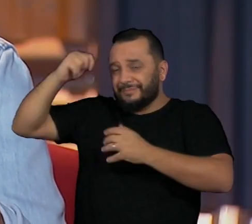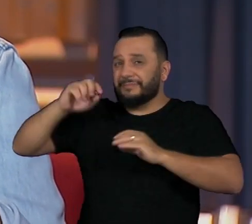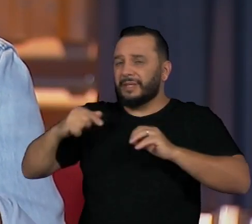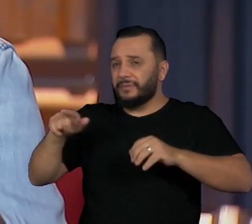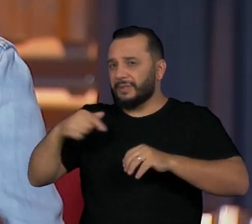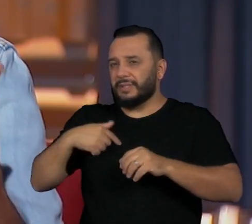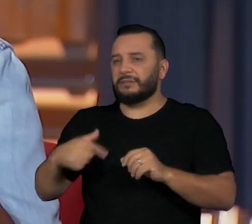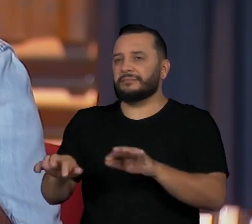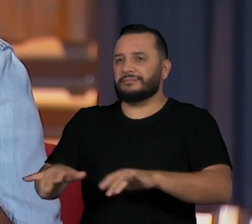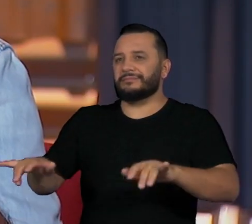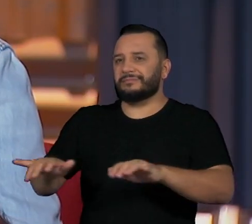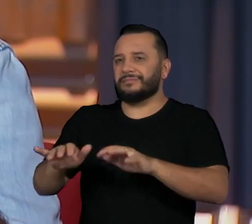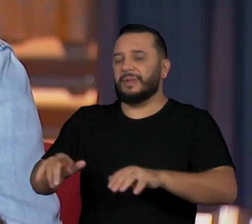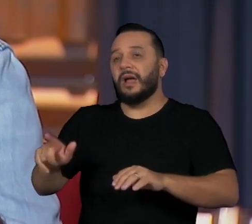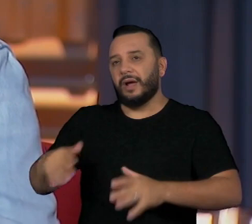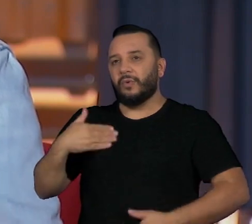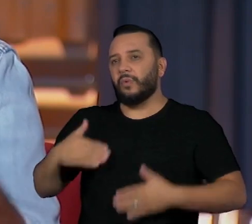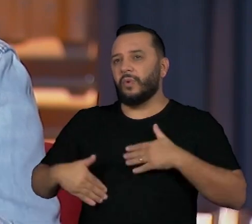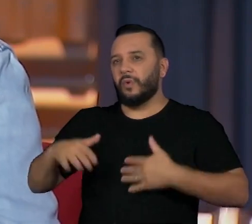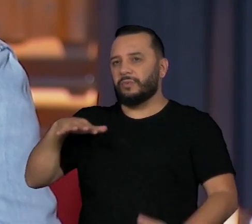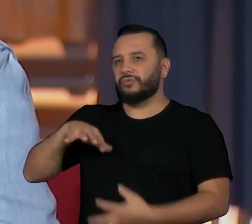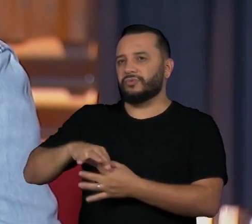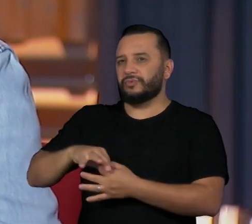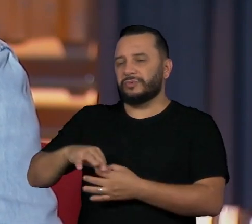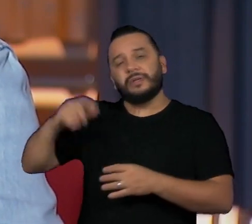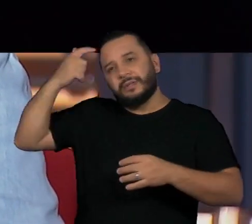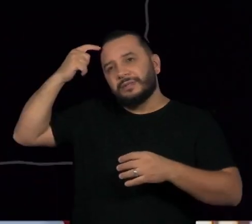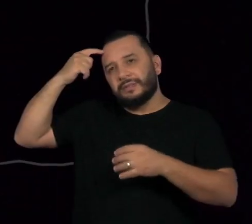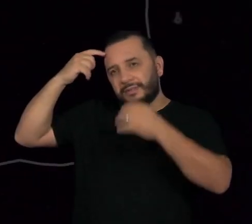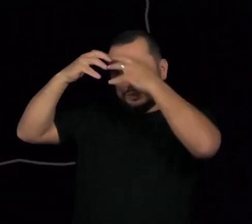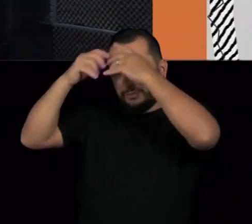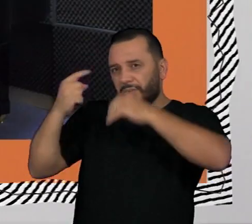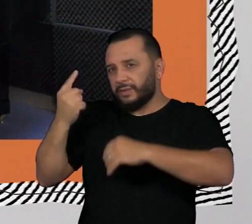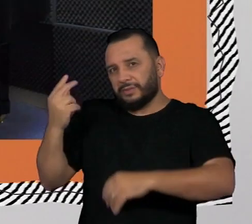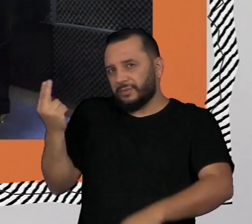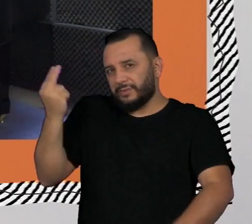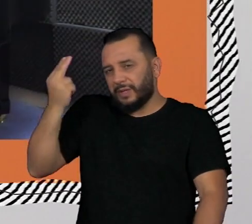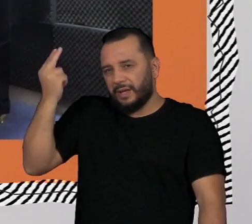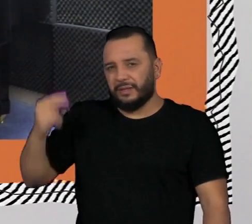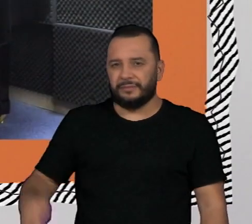piano, é o seu corpo que está tocando piano. Seu cérebro sozinho não vai tocar piano.